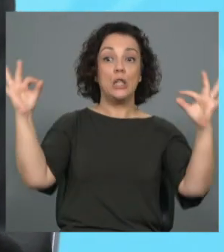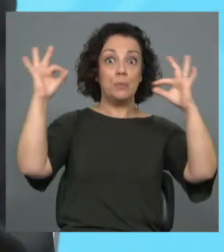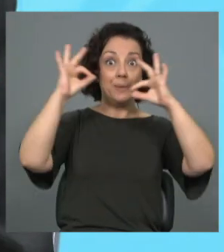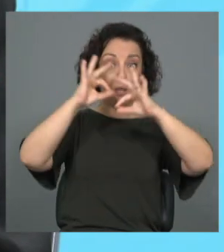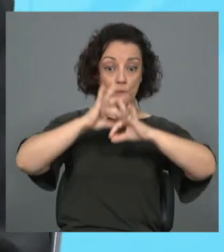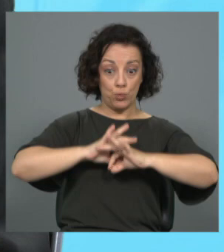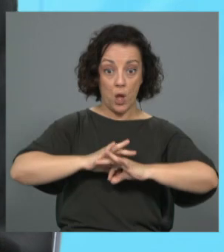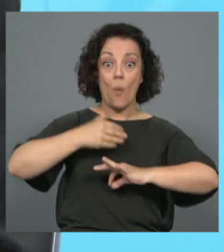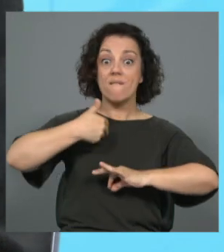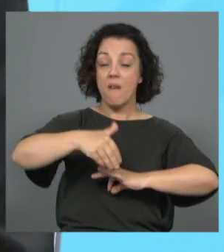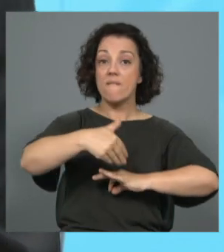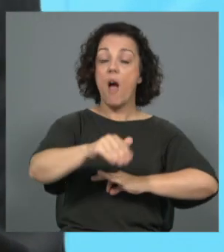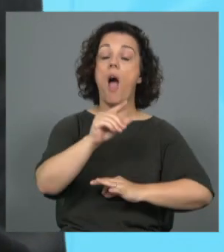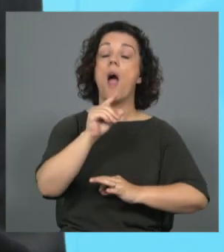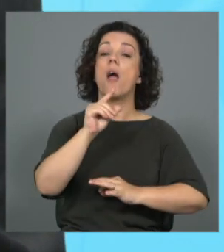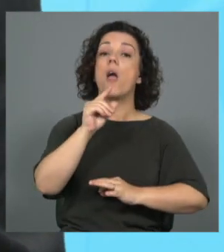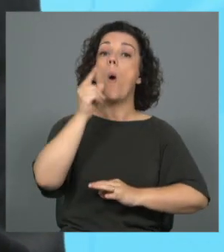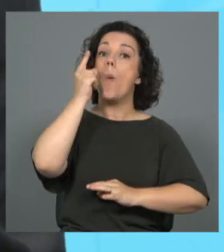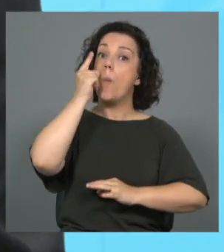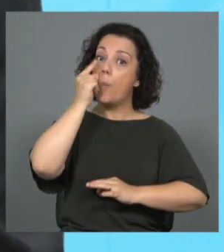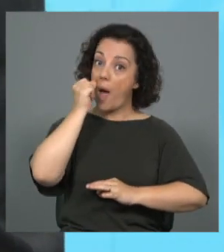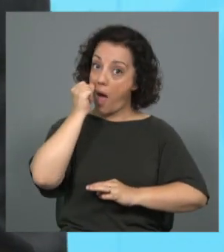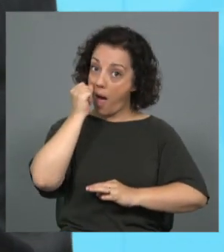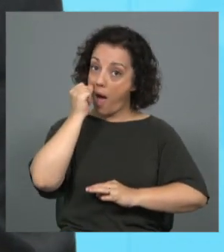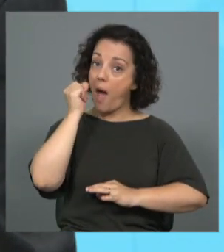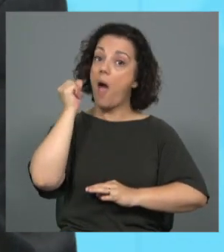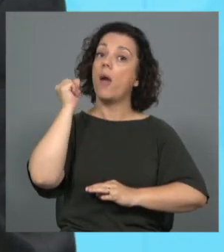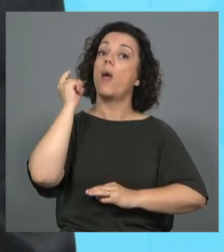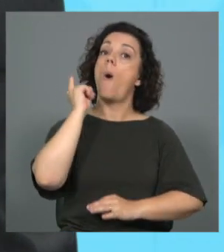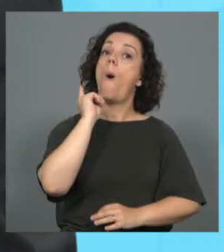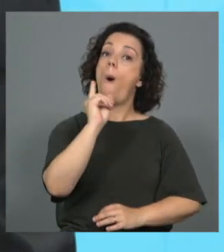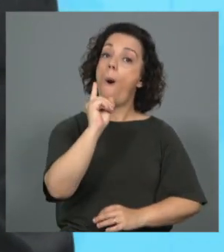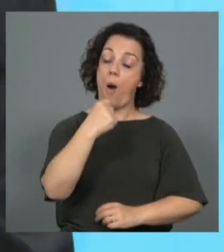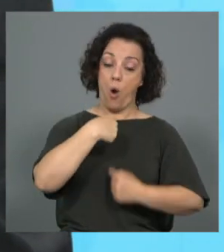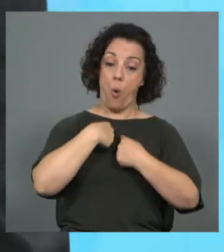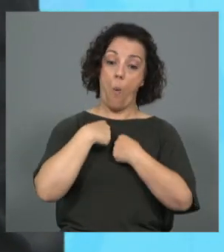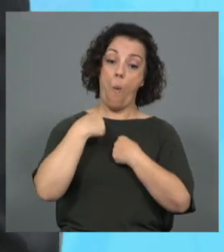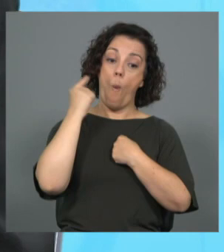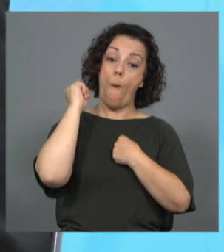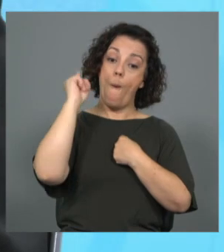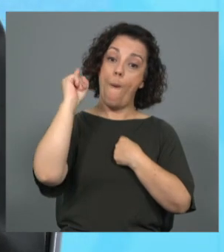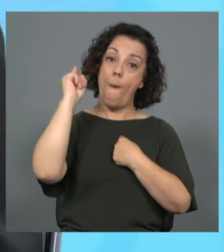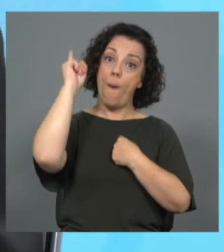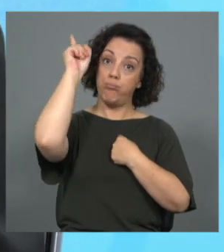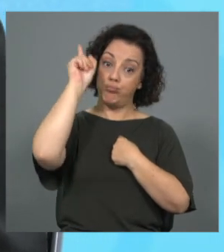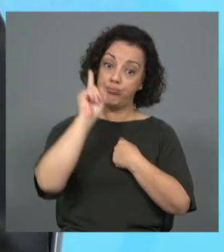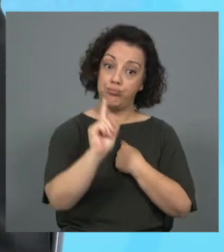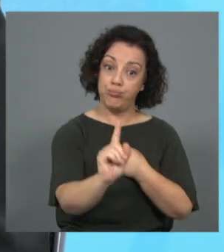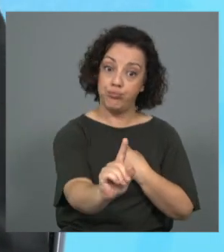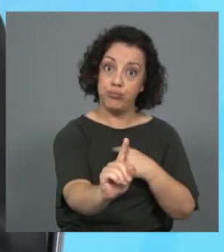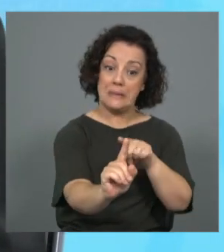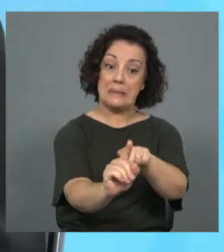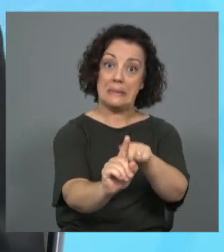meu nome. Se é em meu nome, é na minha pessoa. Portanto, é a minha pessoa que vem até vós, só que não vem já